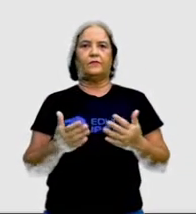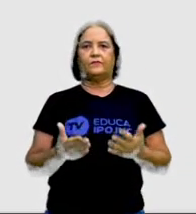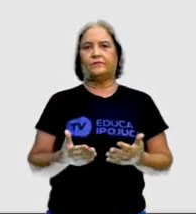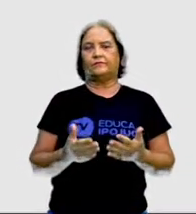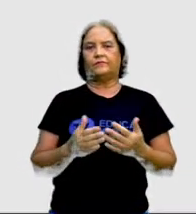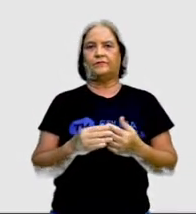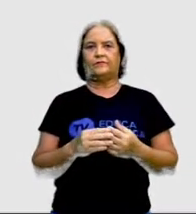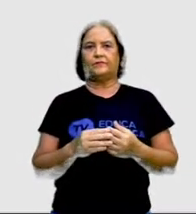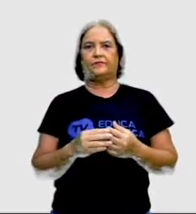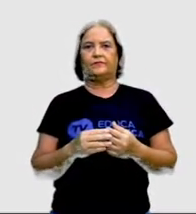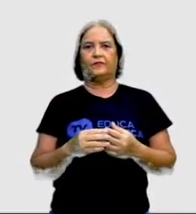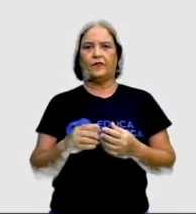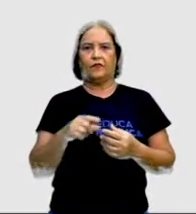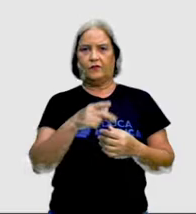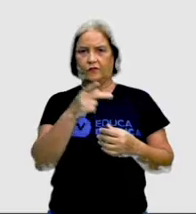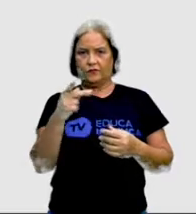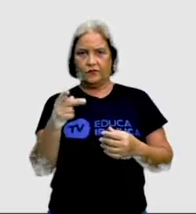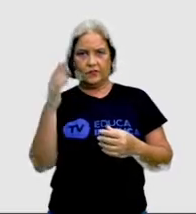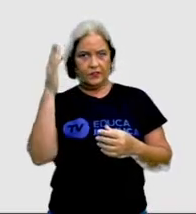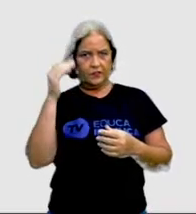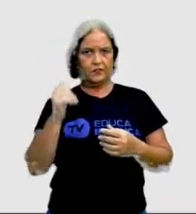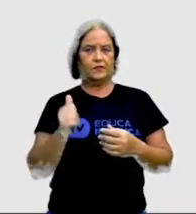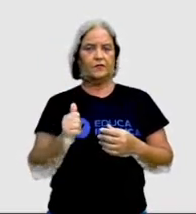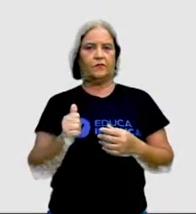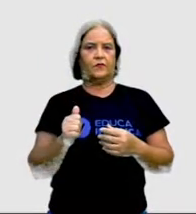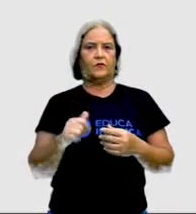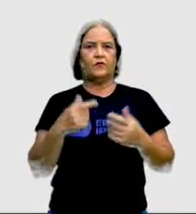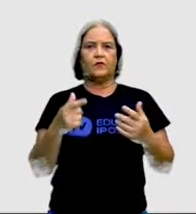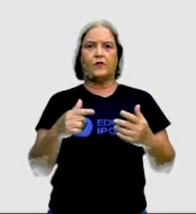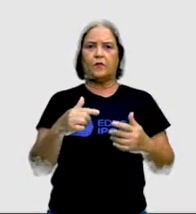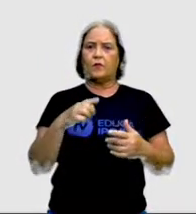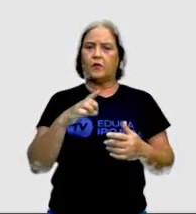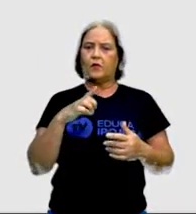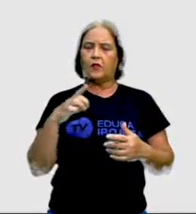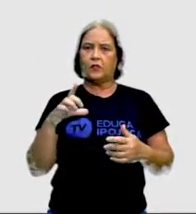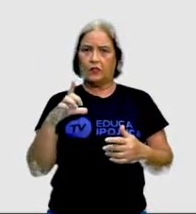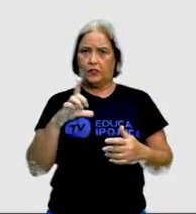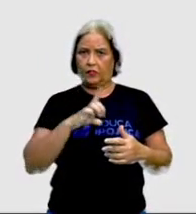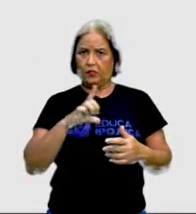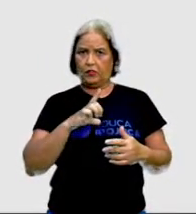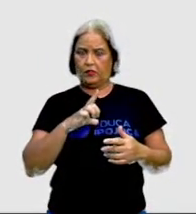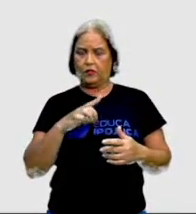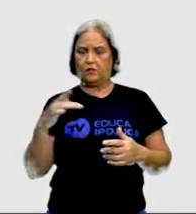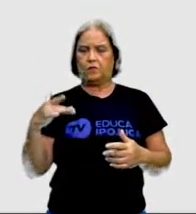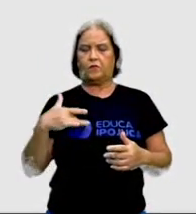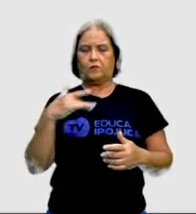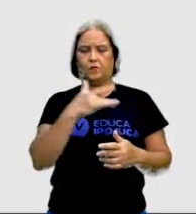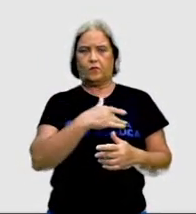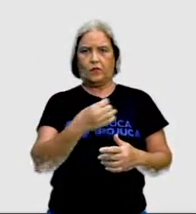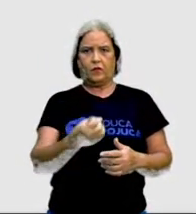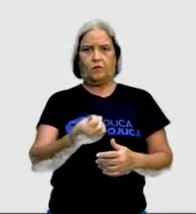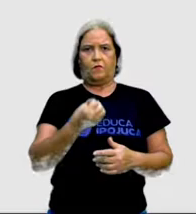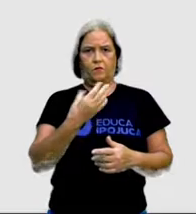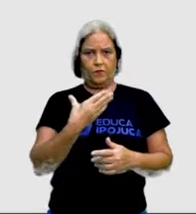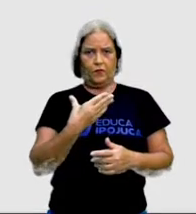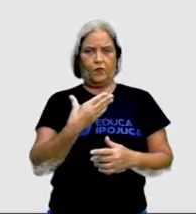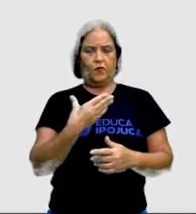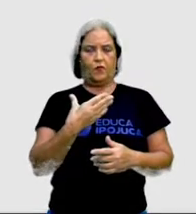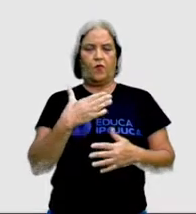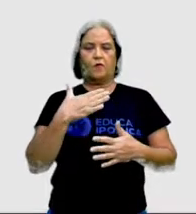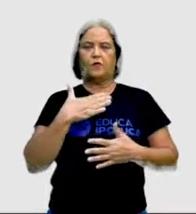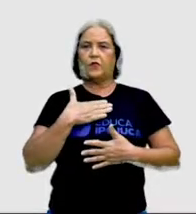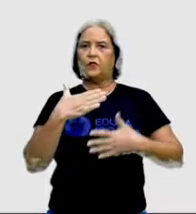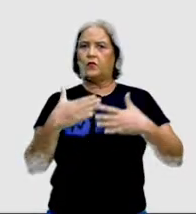Então, crianças, vocês sabiam que para nós termos boa saúde e manter o